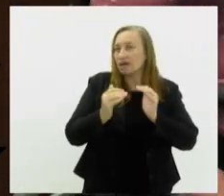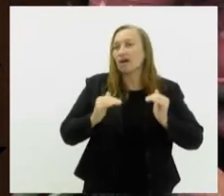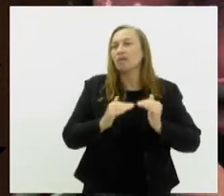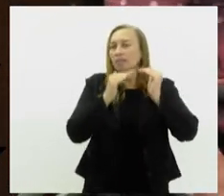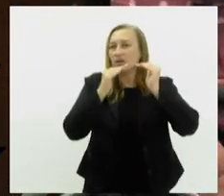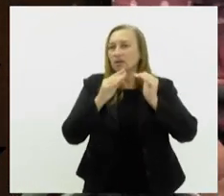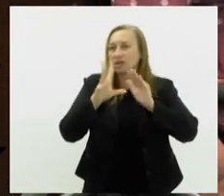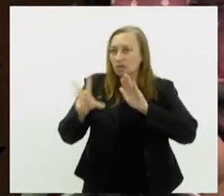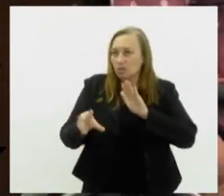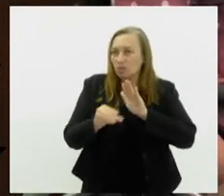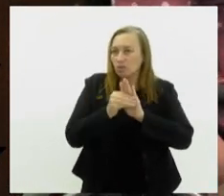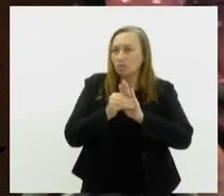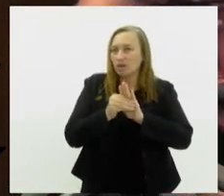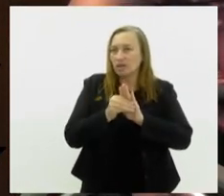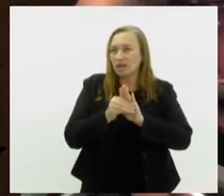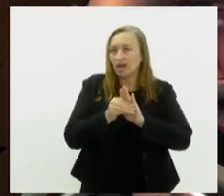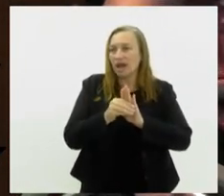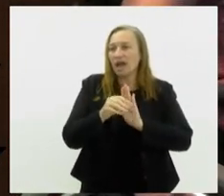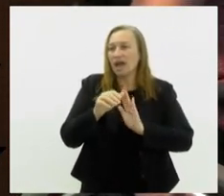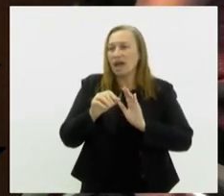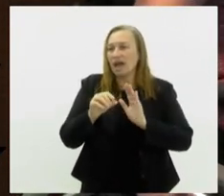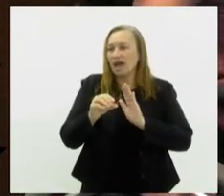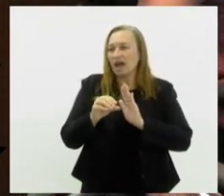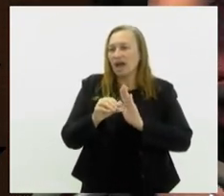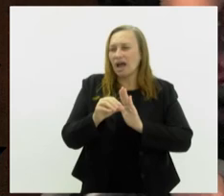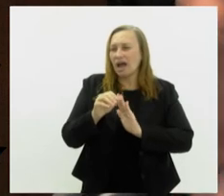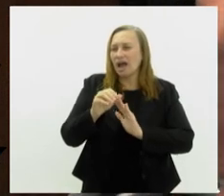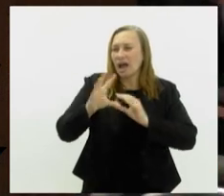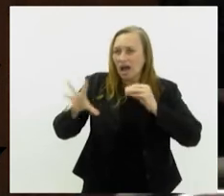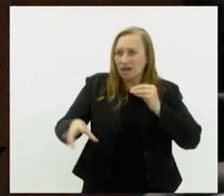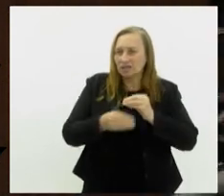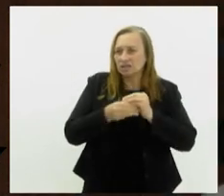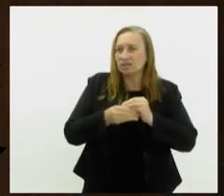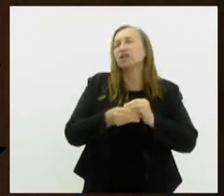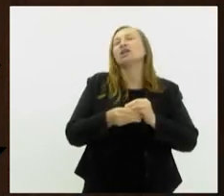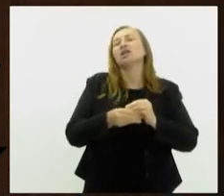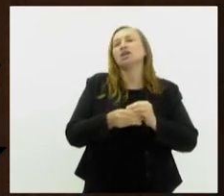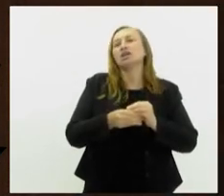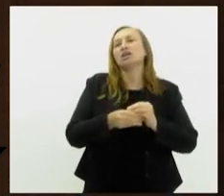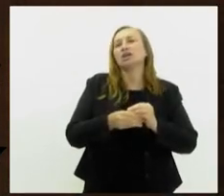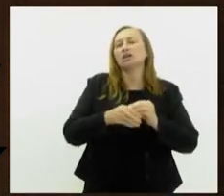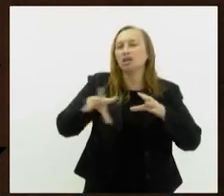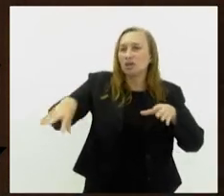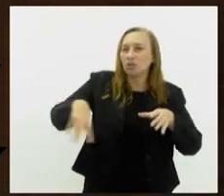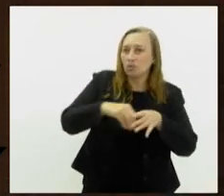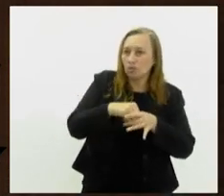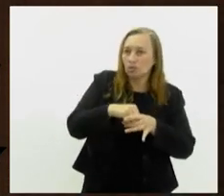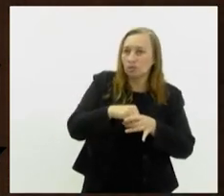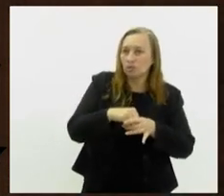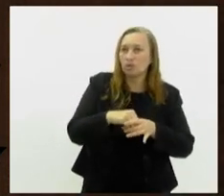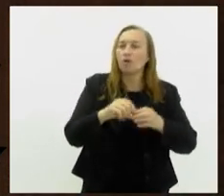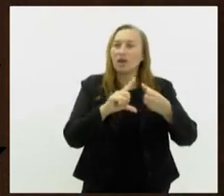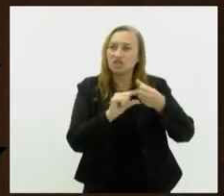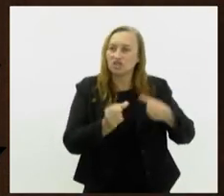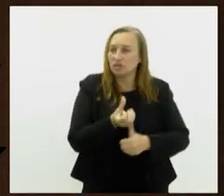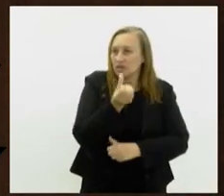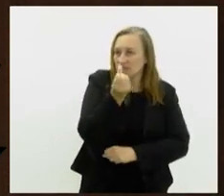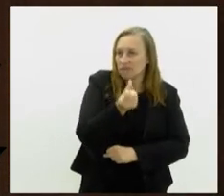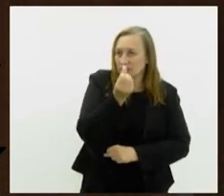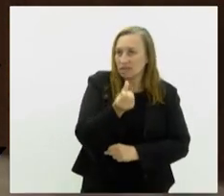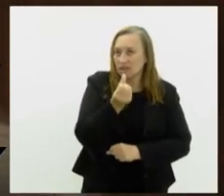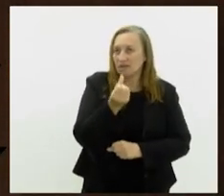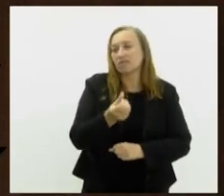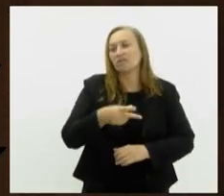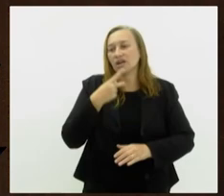favorável com emenda aditiva, incluindo o artigo 6º, dizendo que esta lei entre em vigor na data da sua